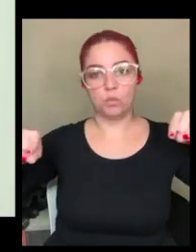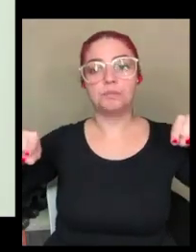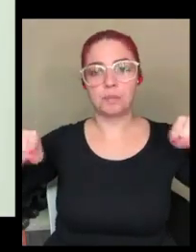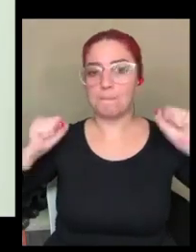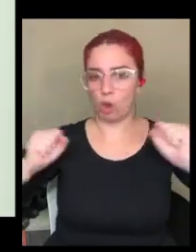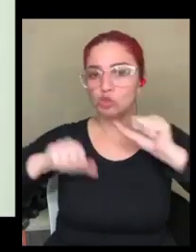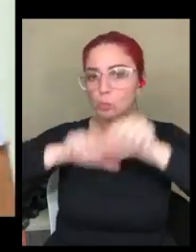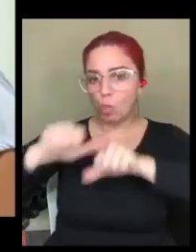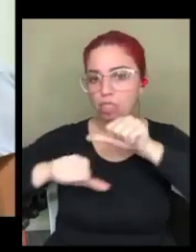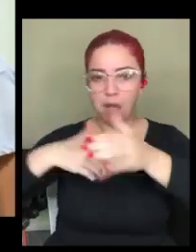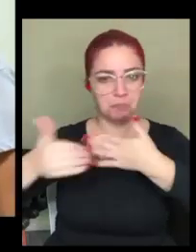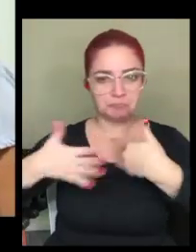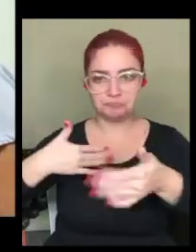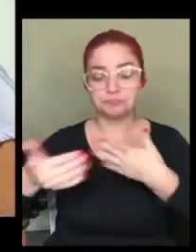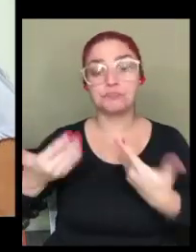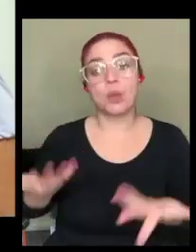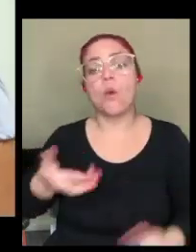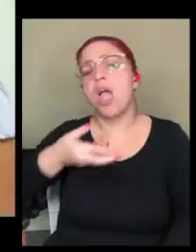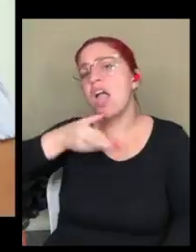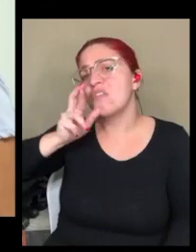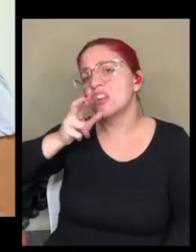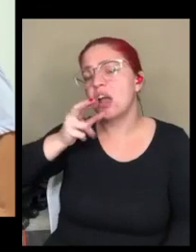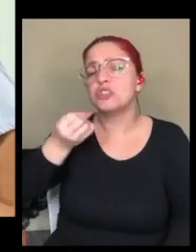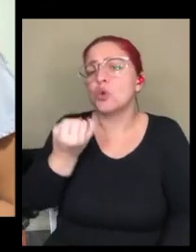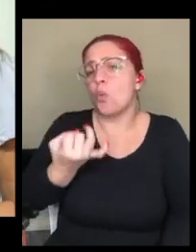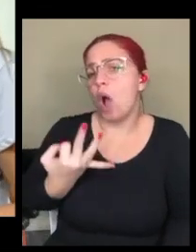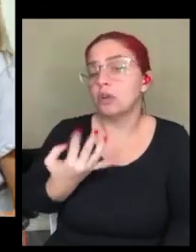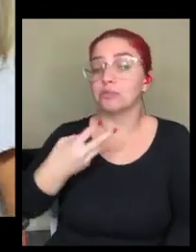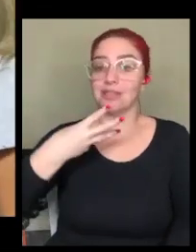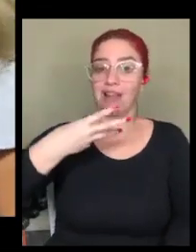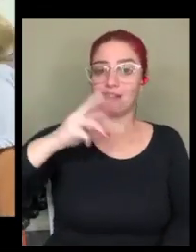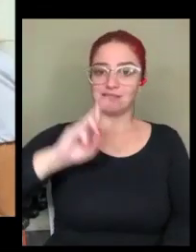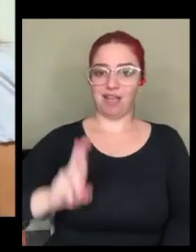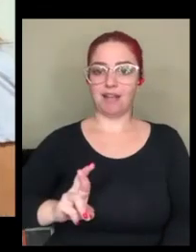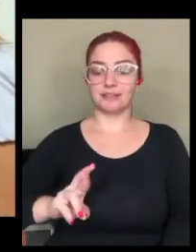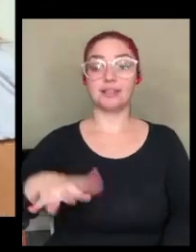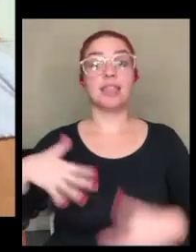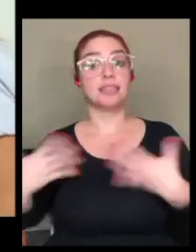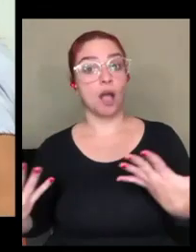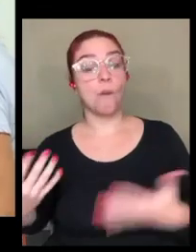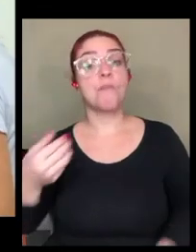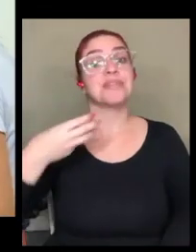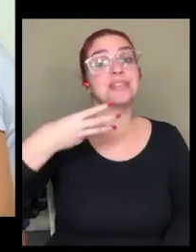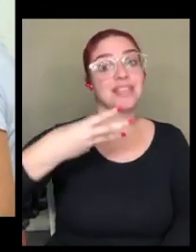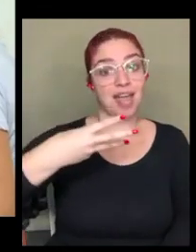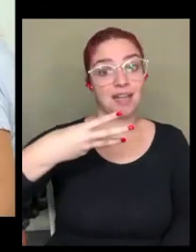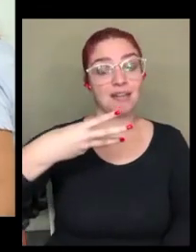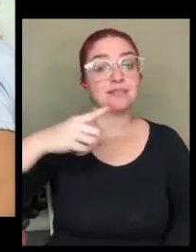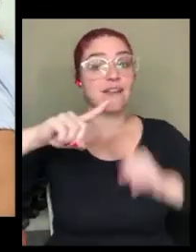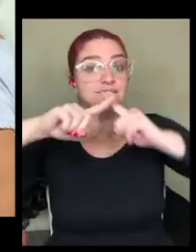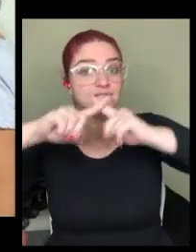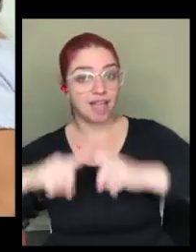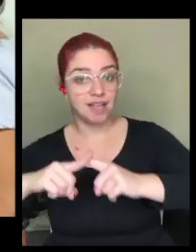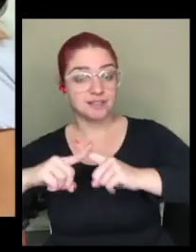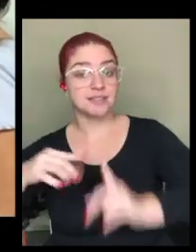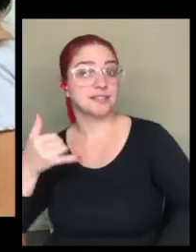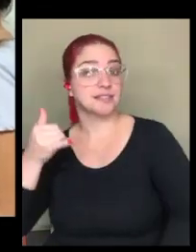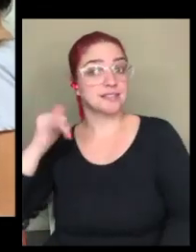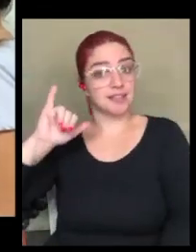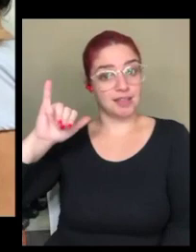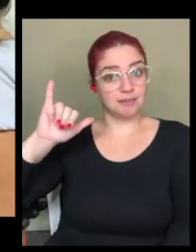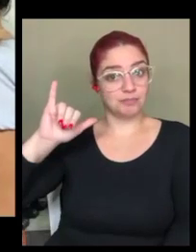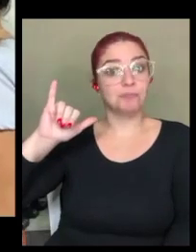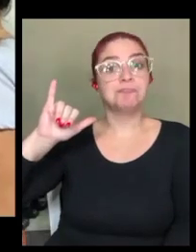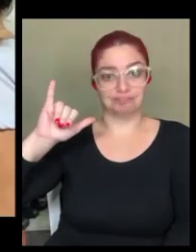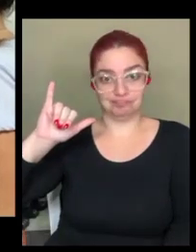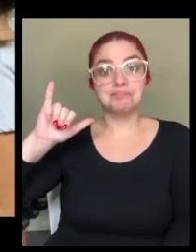uma variável. E cada refrigerante custa R$3. Então, o que eu devo fazer? R$3